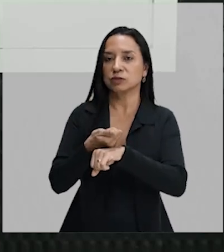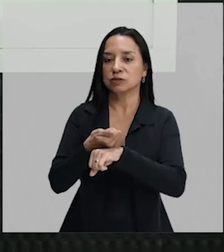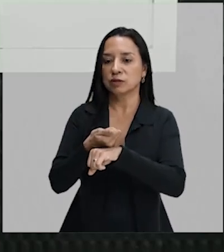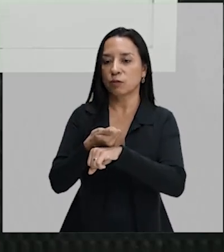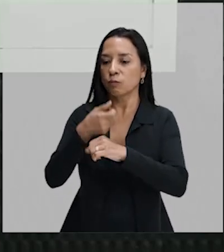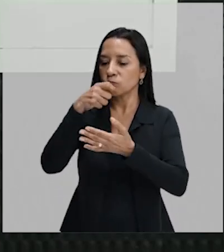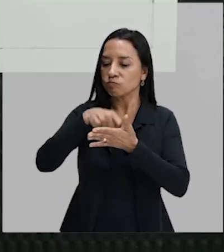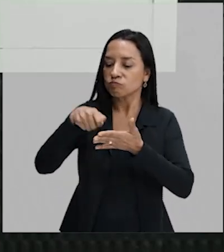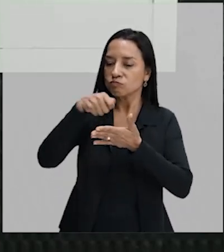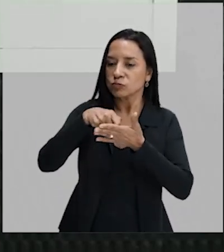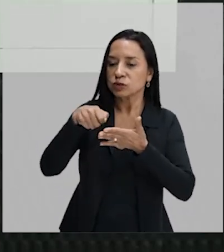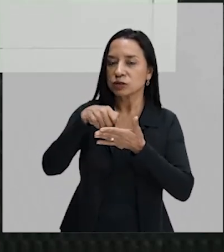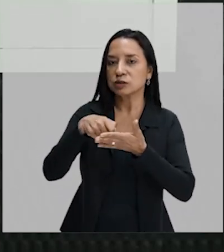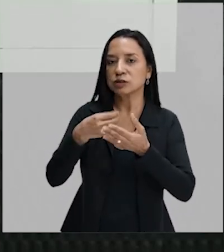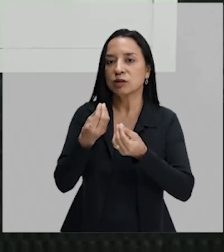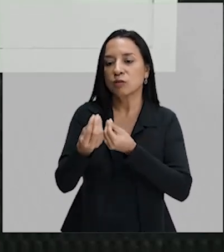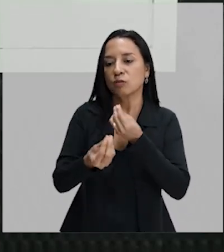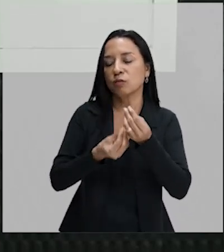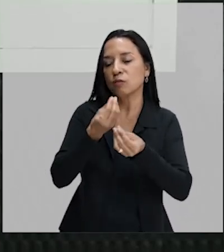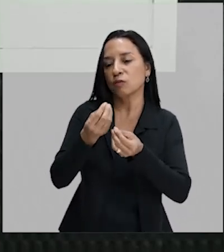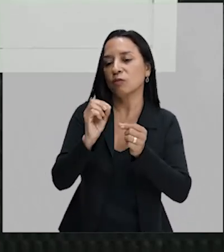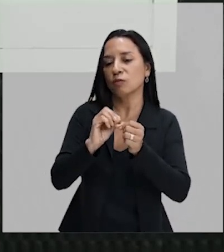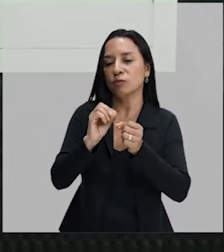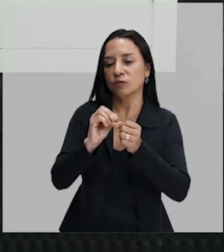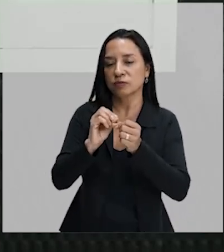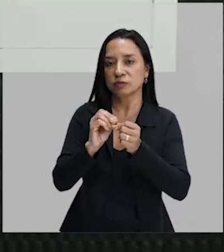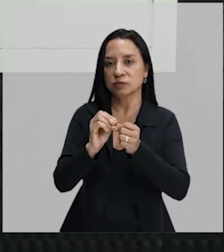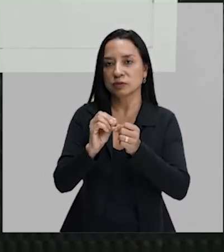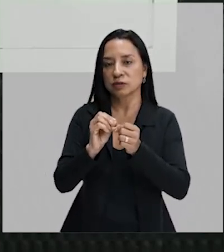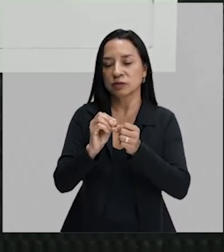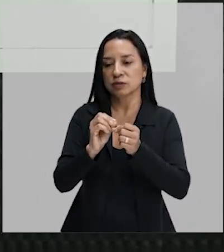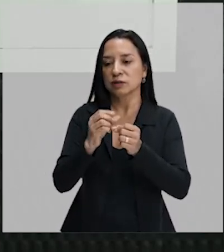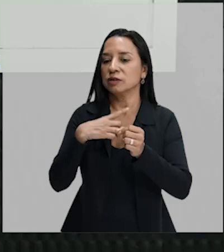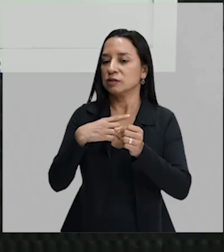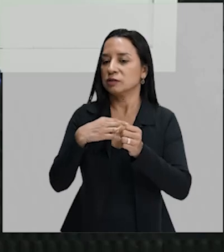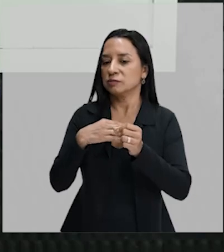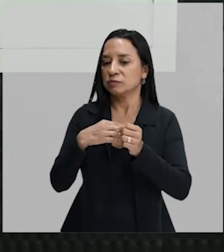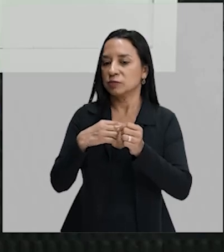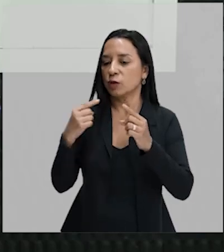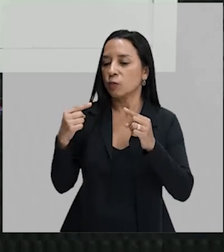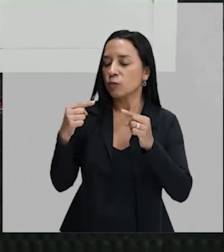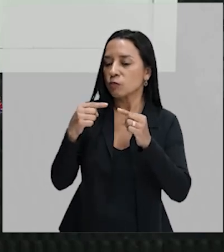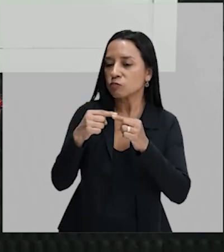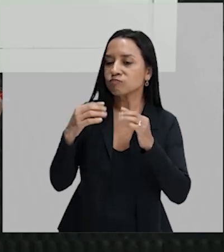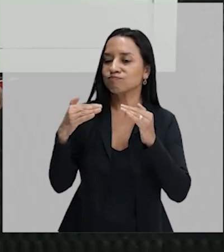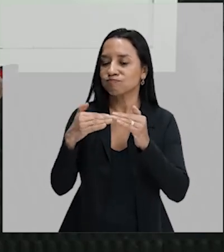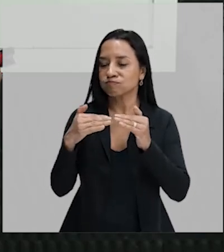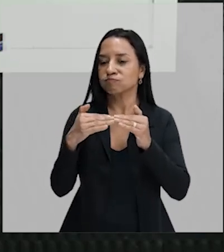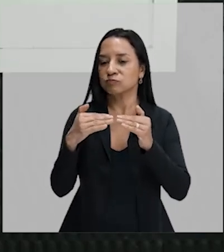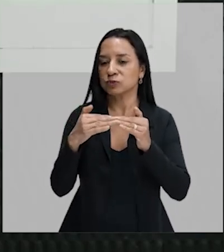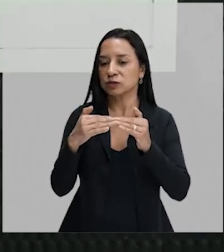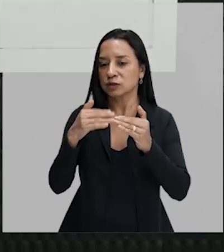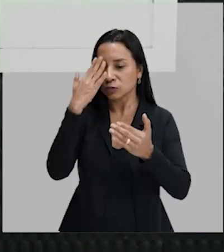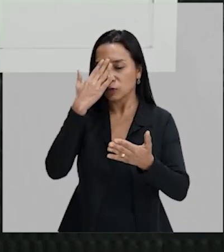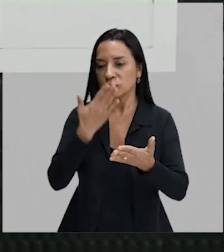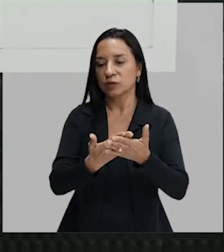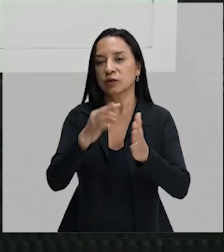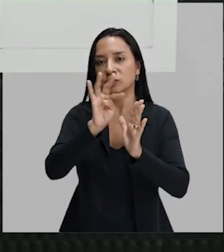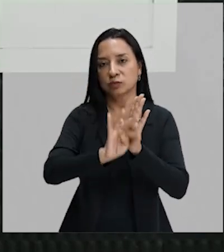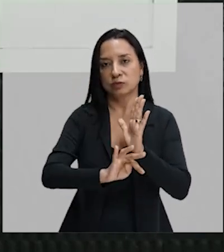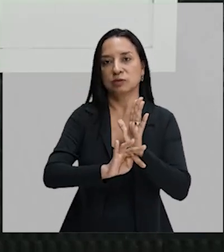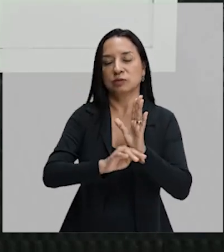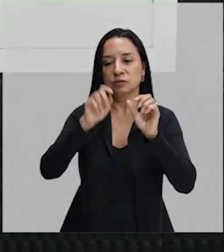E a forma de você construir essa argumentação vai ter um impacto direto, obviamente, com a produção desse texto, com a confiabilidade desse texto